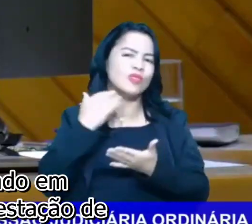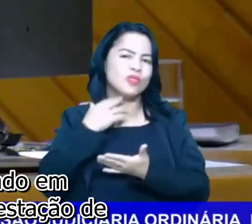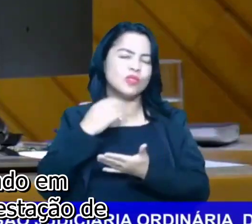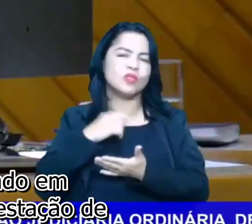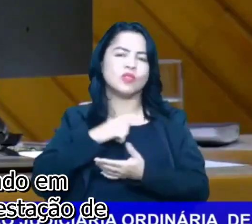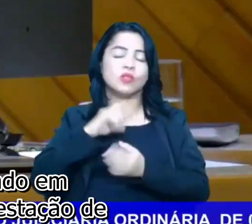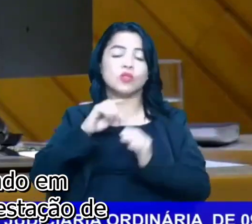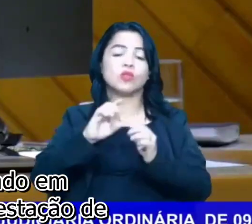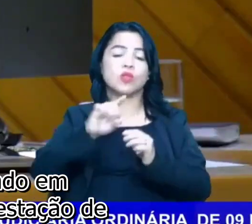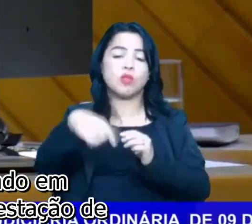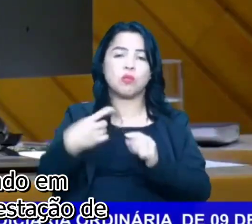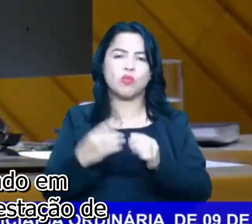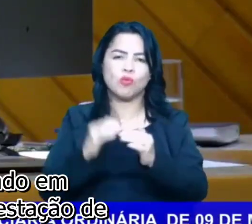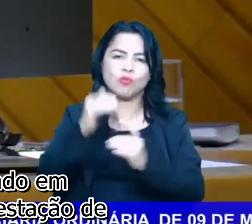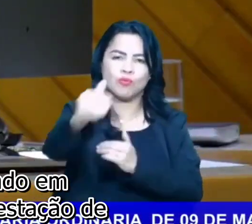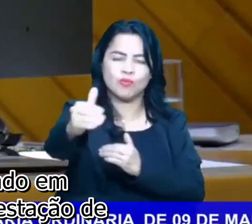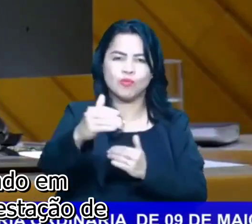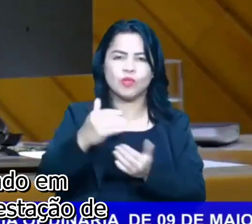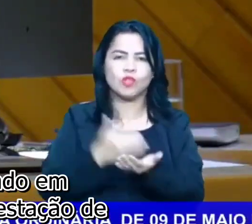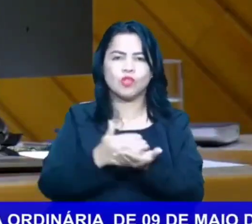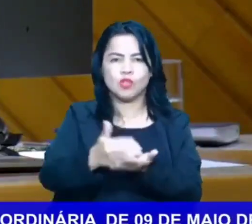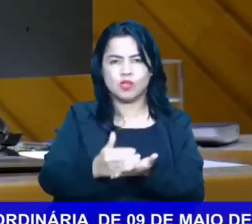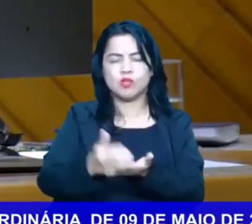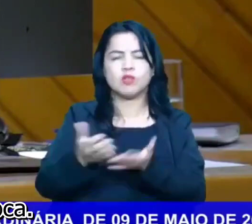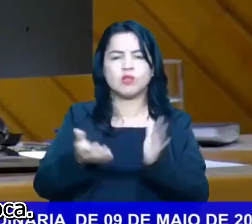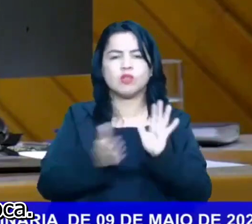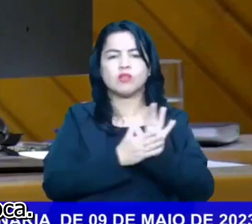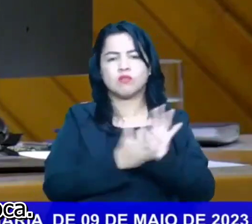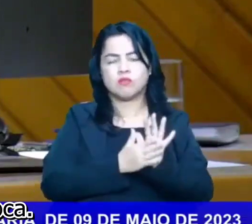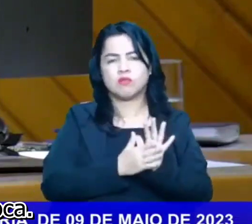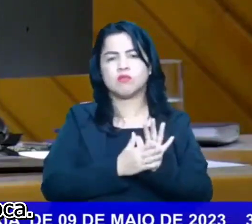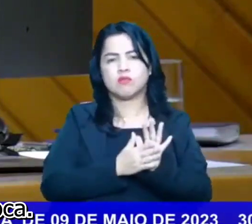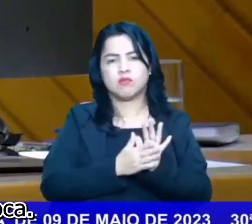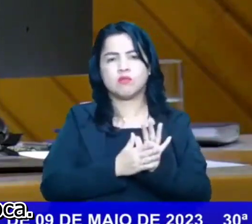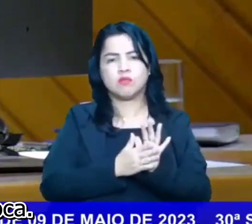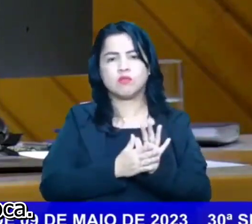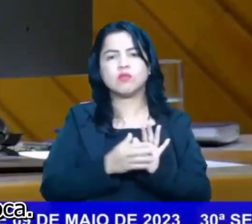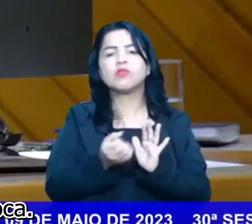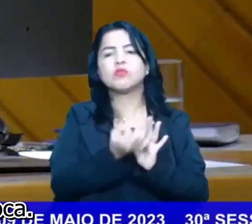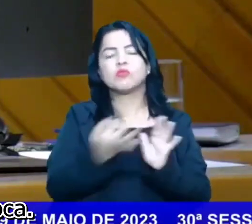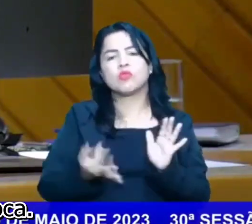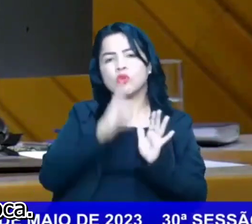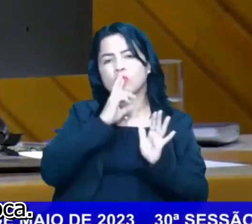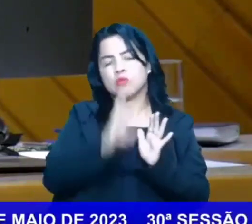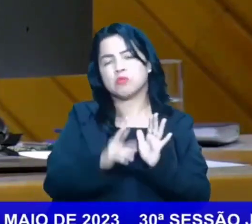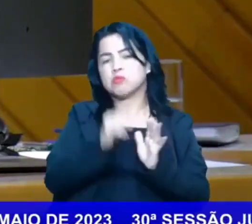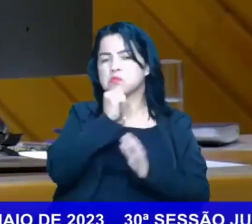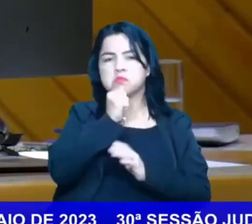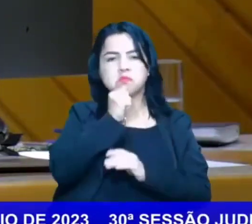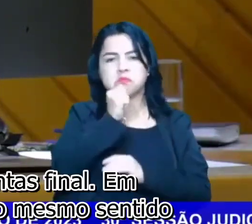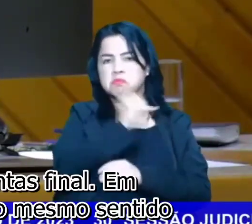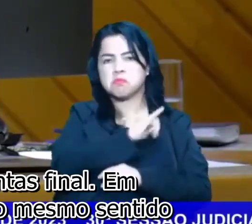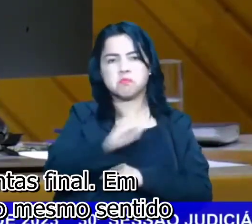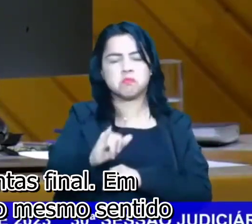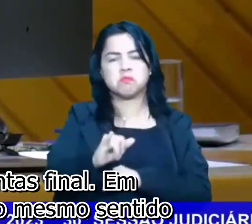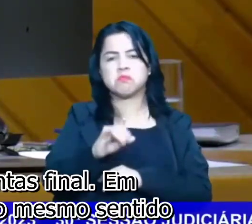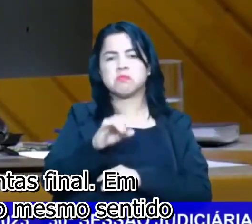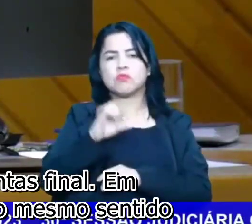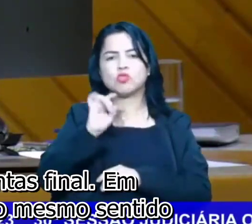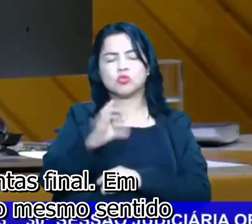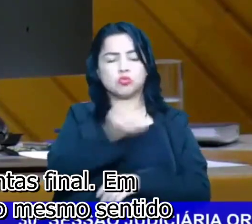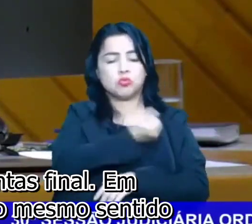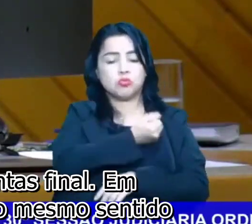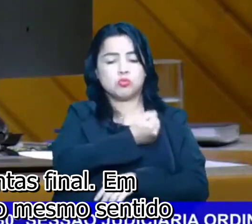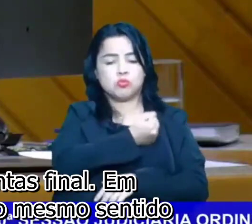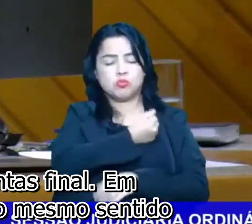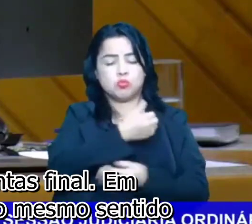em período anterior à data inicial da entrega da prestação de contas parcial, mas não informado à época. Só foi enumerado por